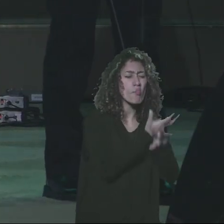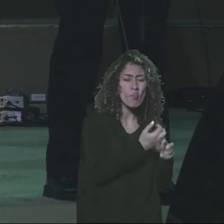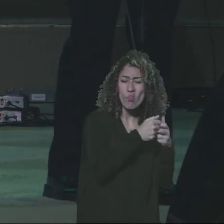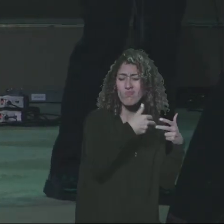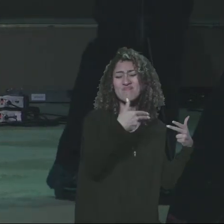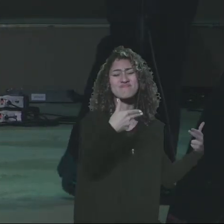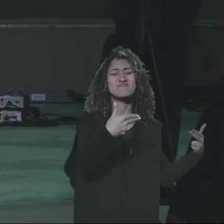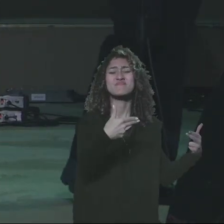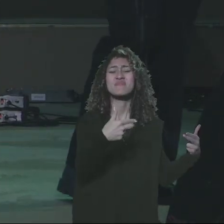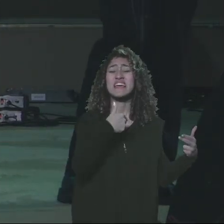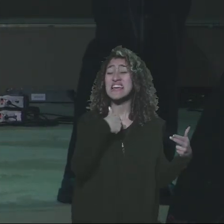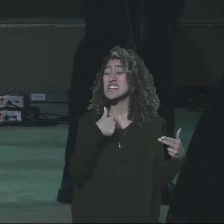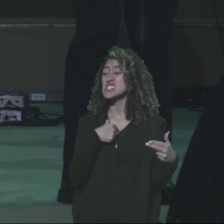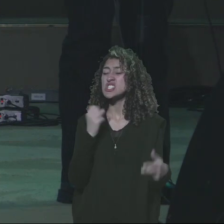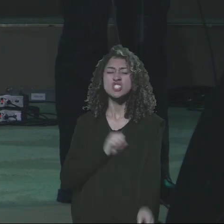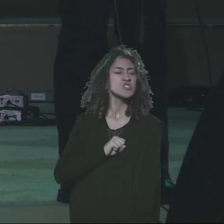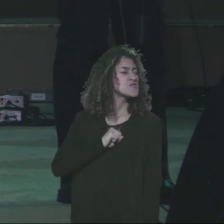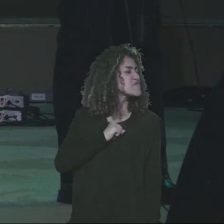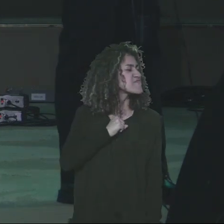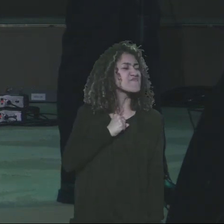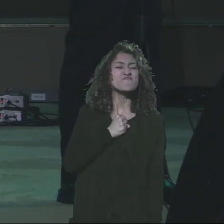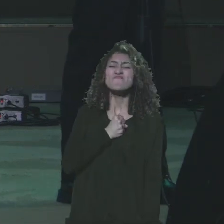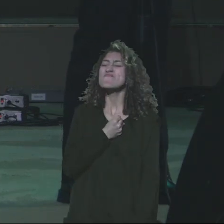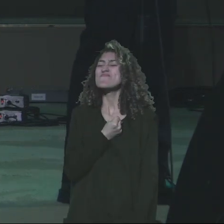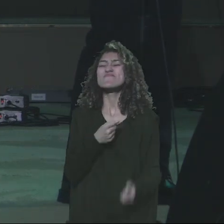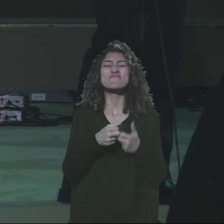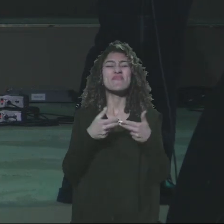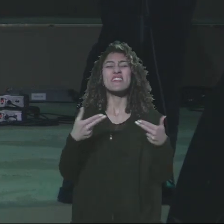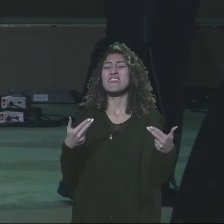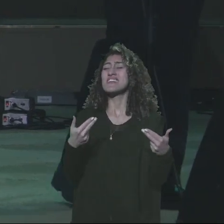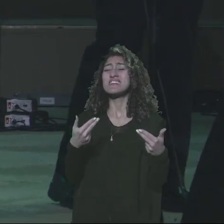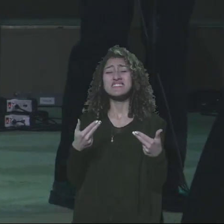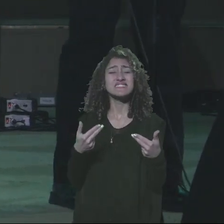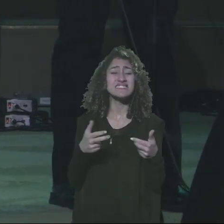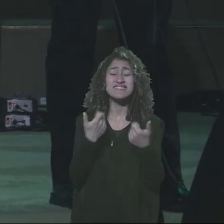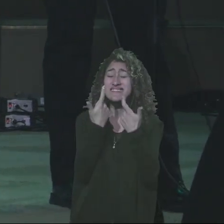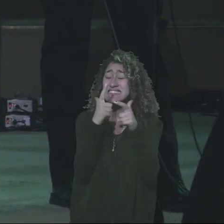Quantas vezes eu me irritei com coisas que não precisava, Jesus.